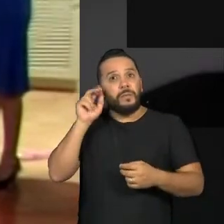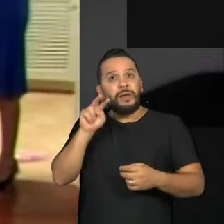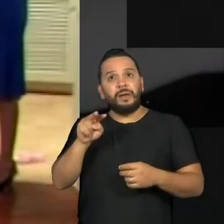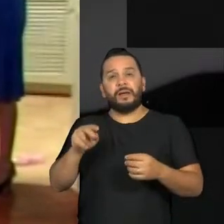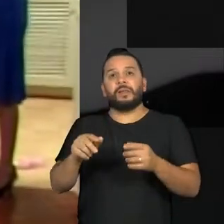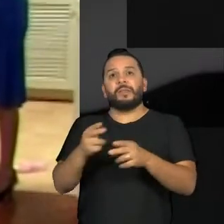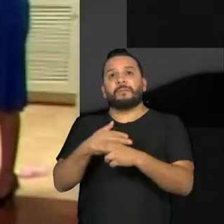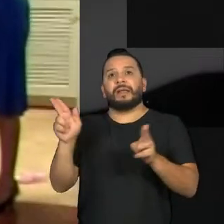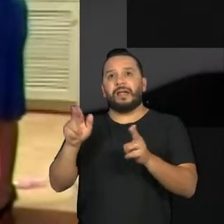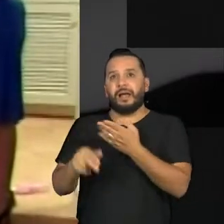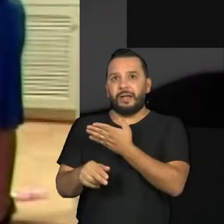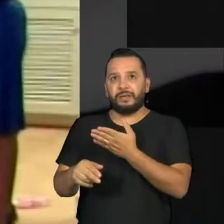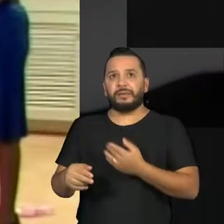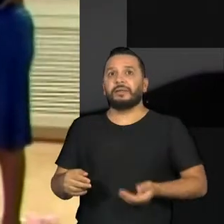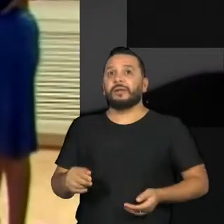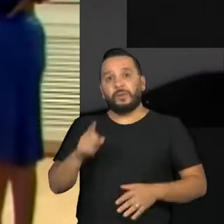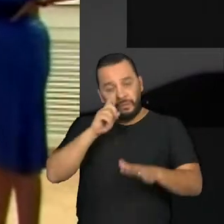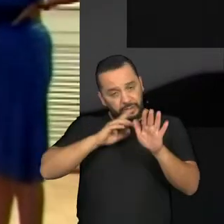que...